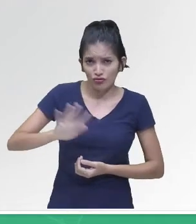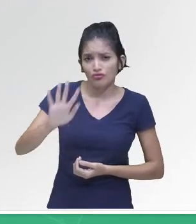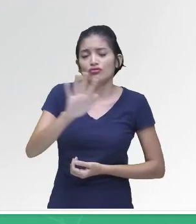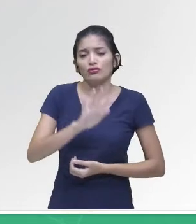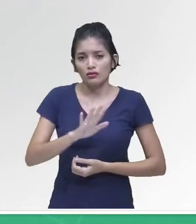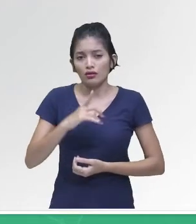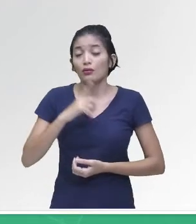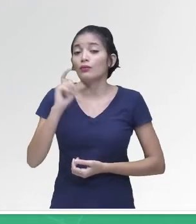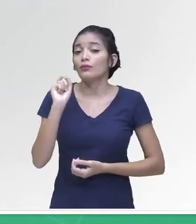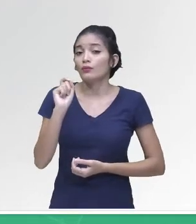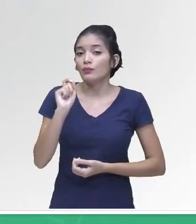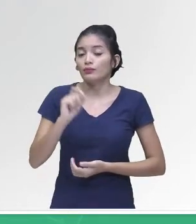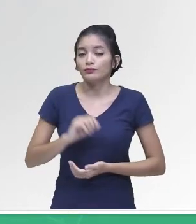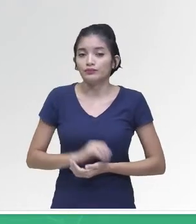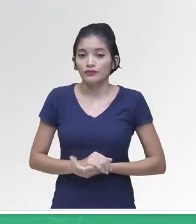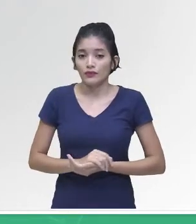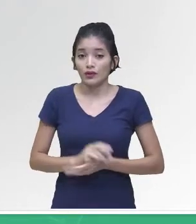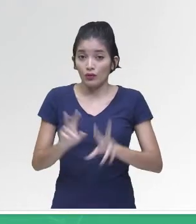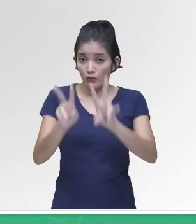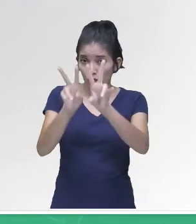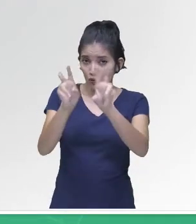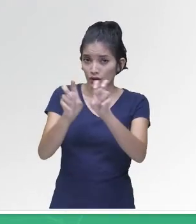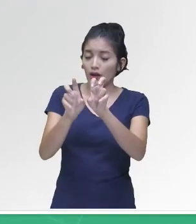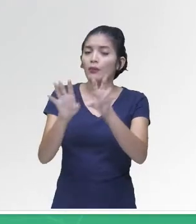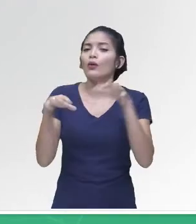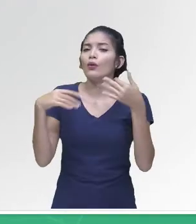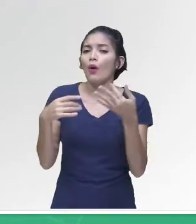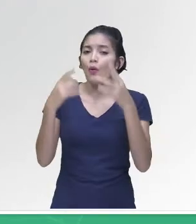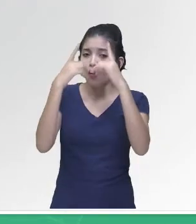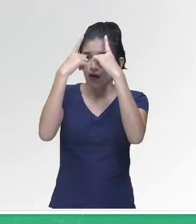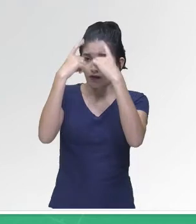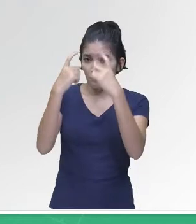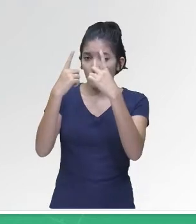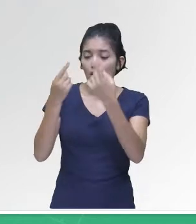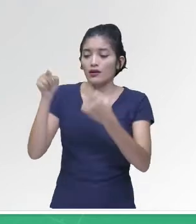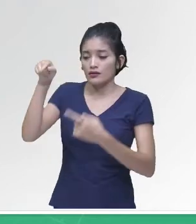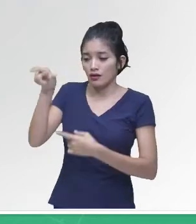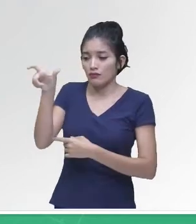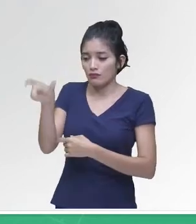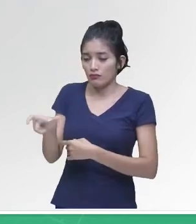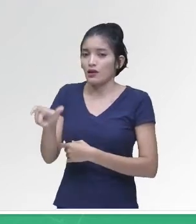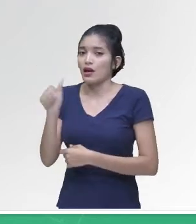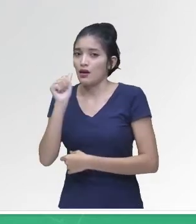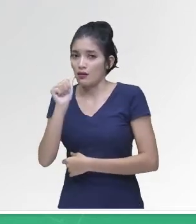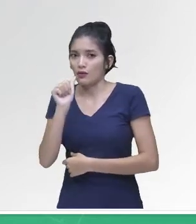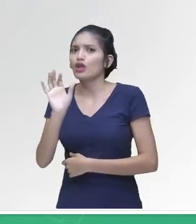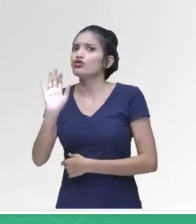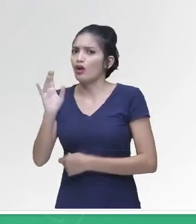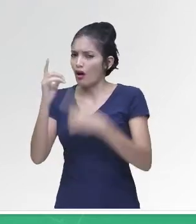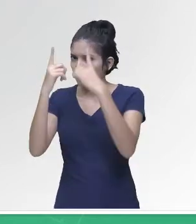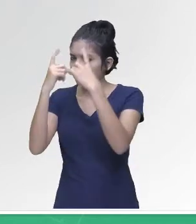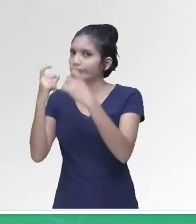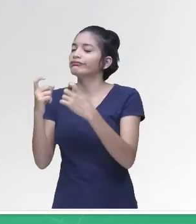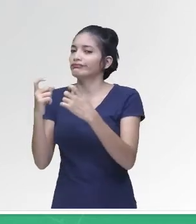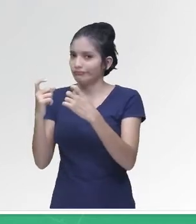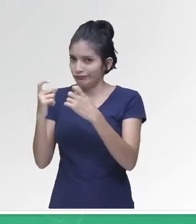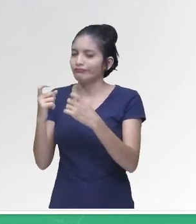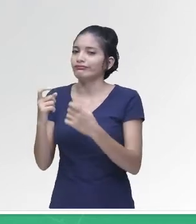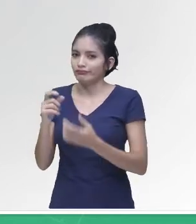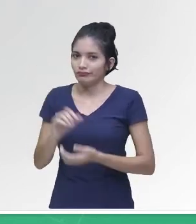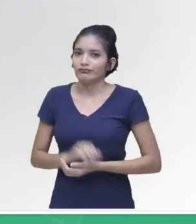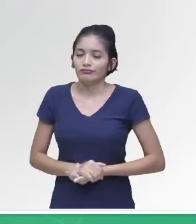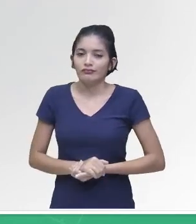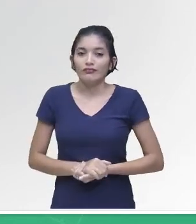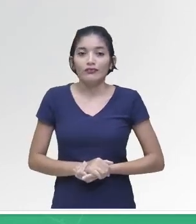aí o título, violência contra a mulher. Olha só que o tema já é polêmico, mas é isso mesmo. Em texto